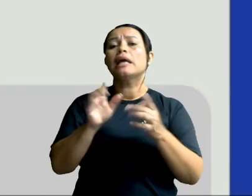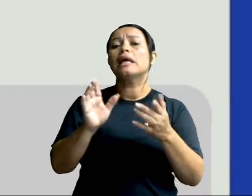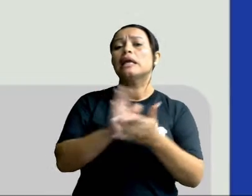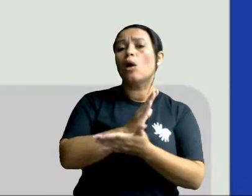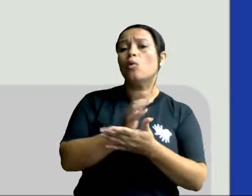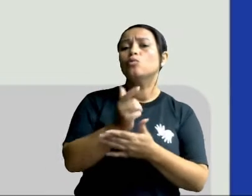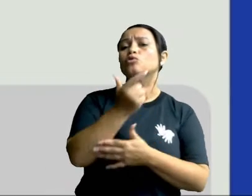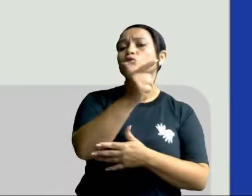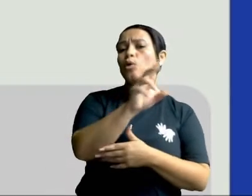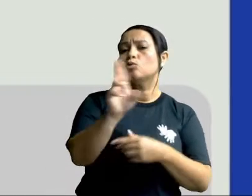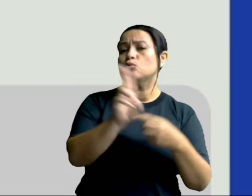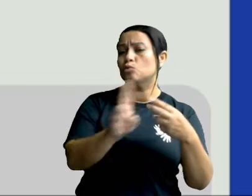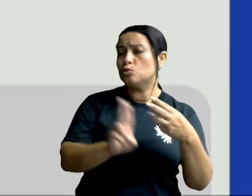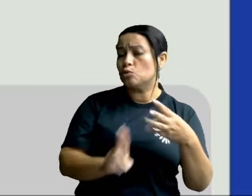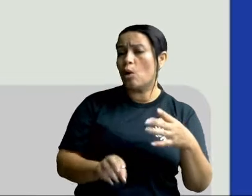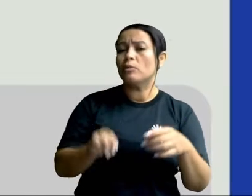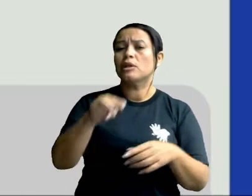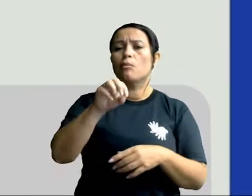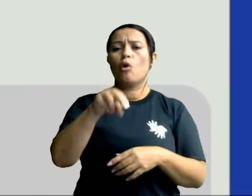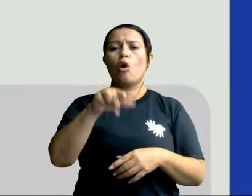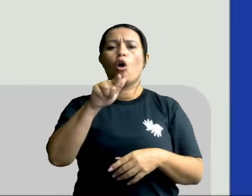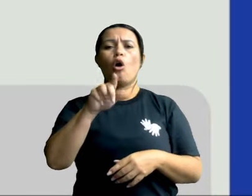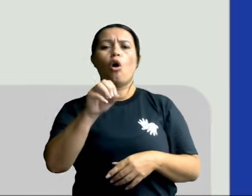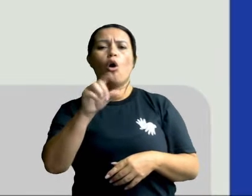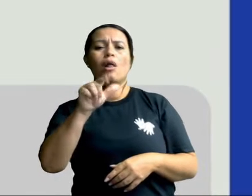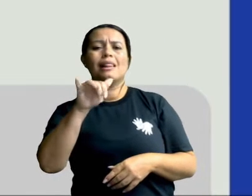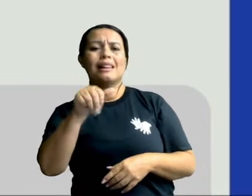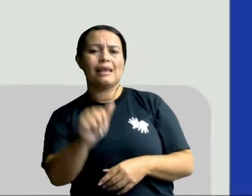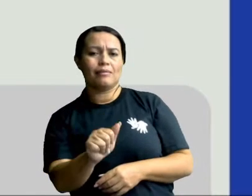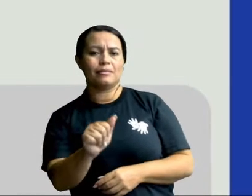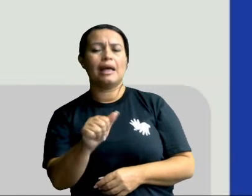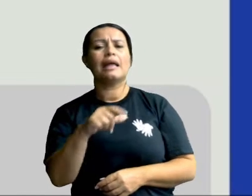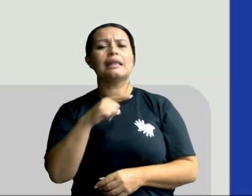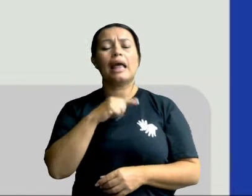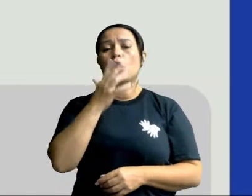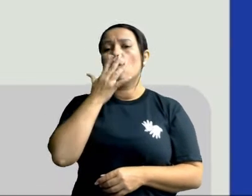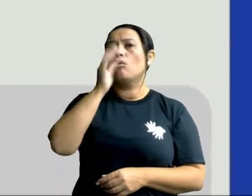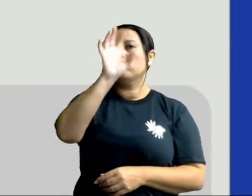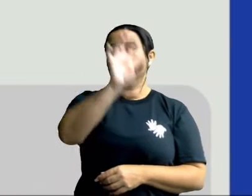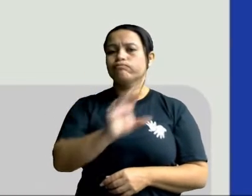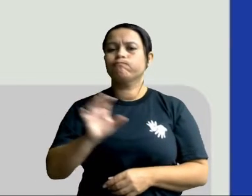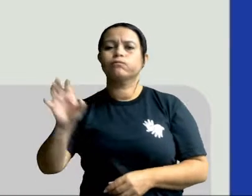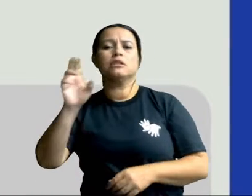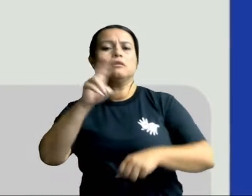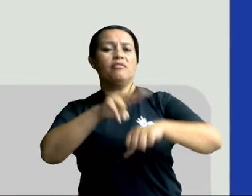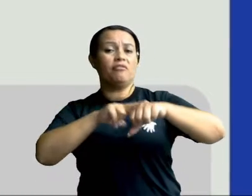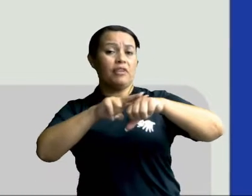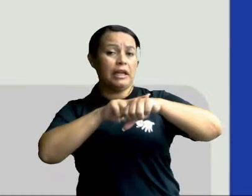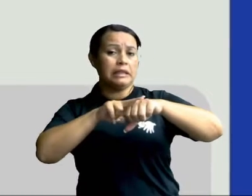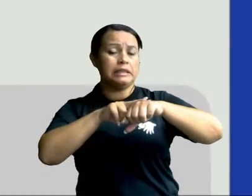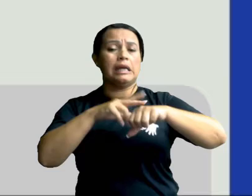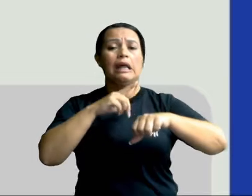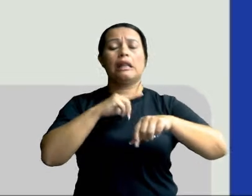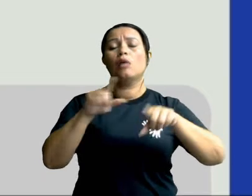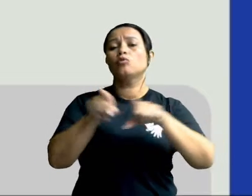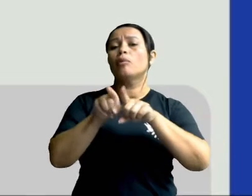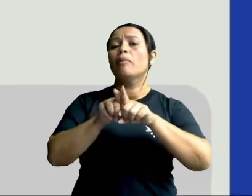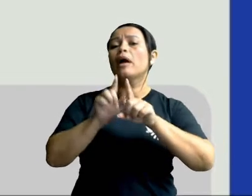Tibete e a Mongólia Interior, que estão em verde, né? Então, nós temos ali,